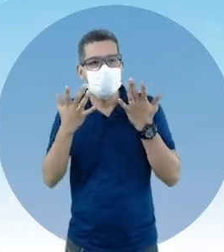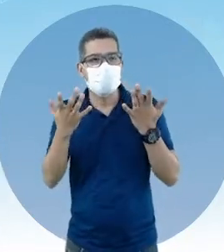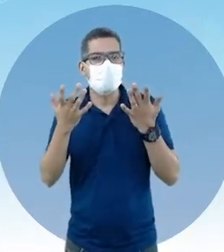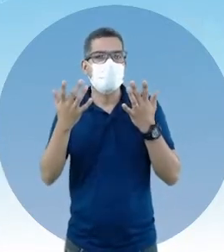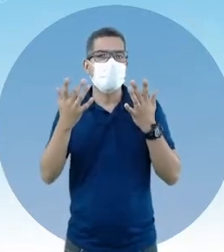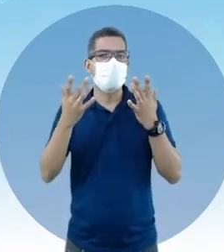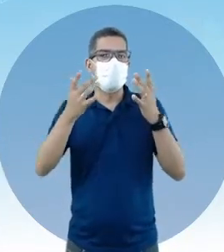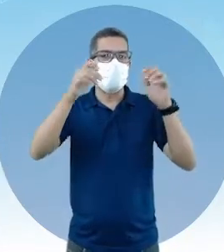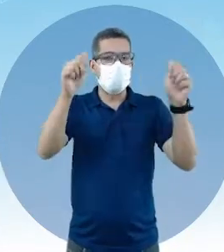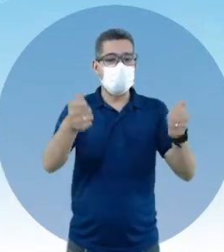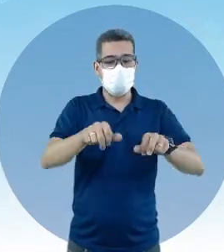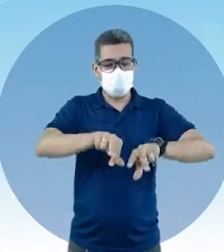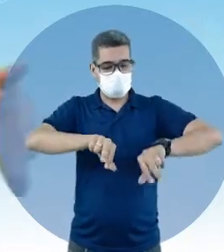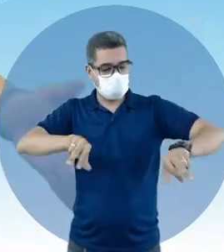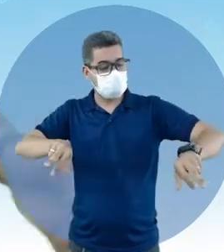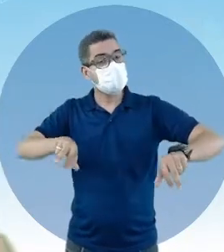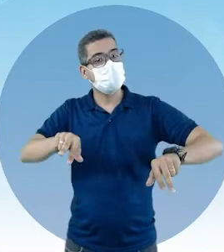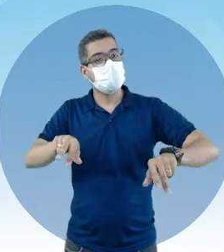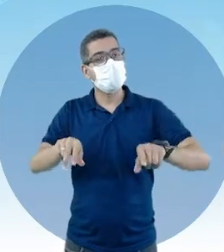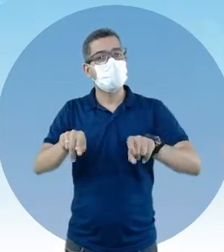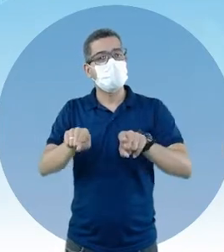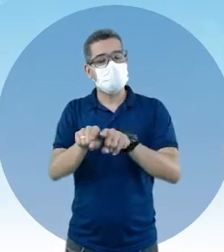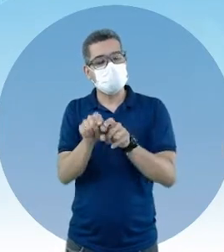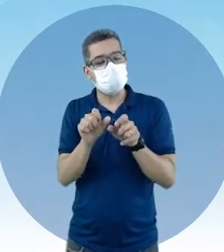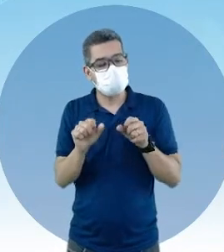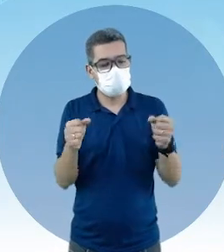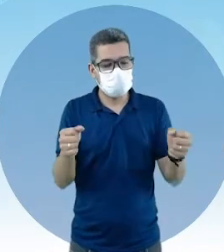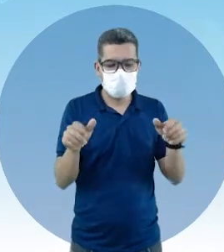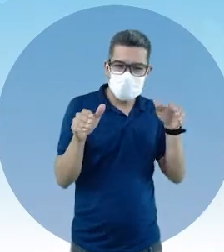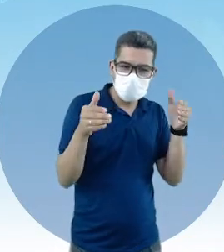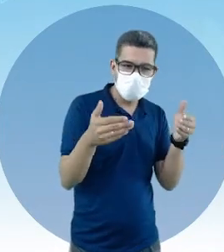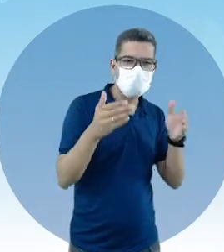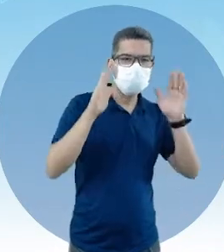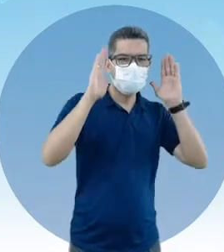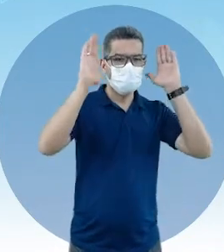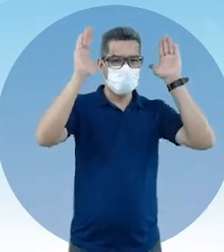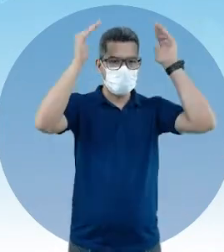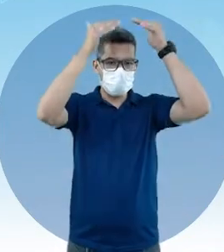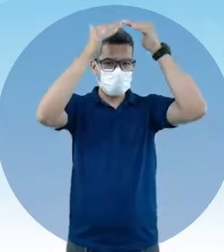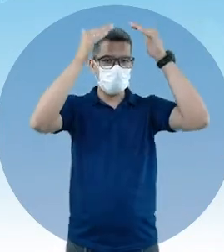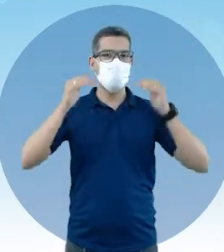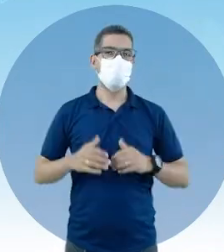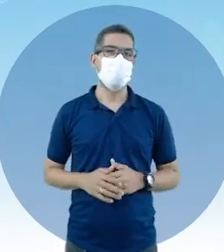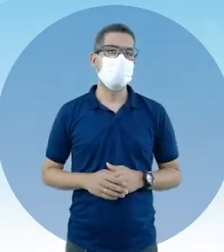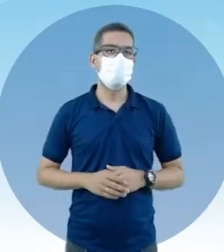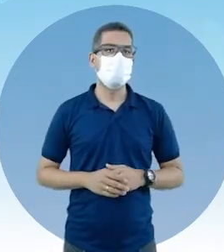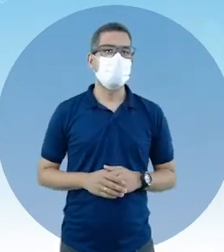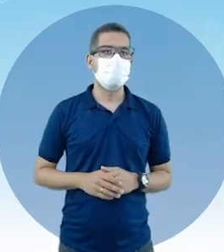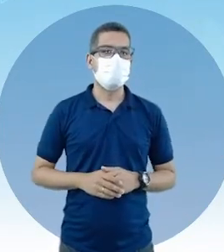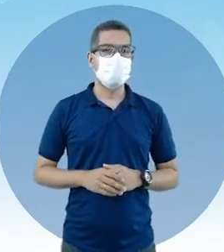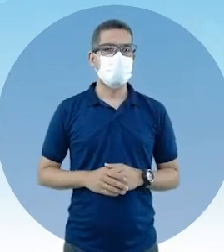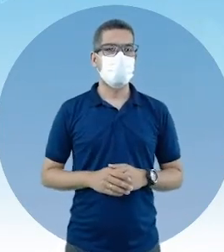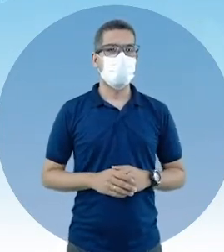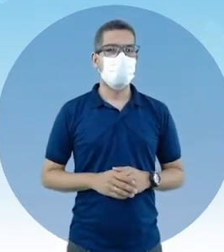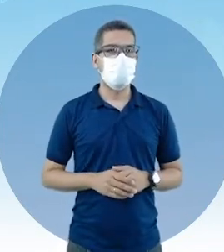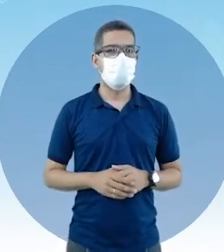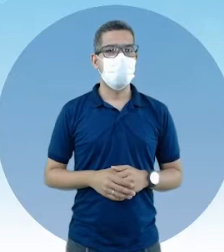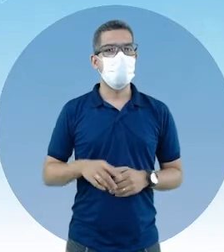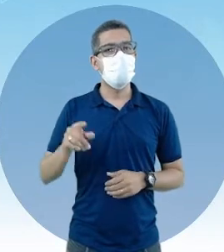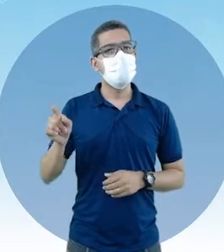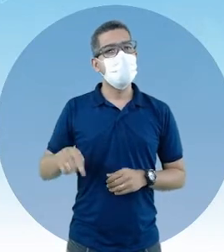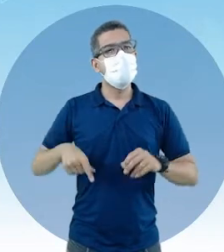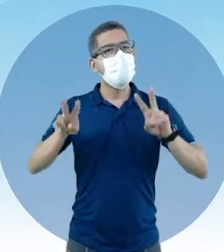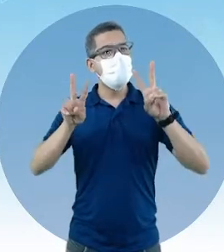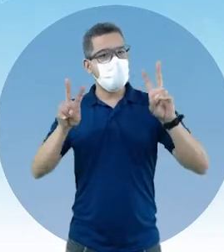artes e também dedicou-se como papa, como um padre, certo? A questão teologal. Então é essa a questão